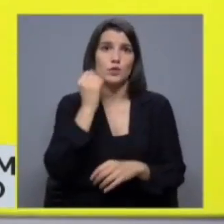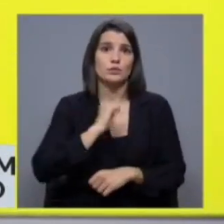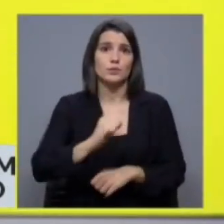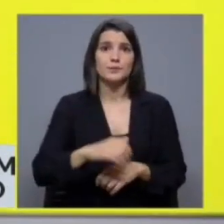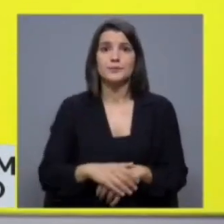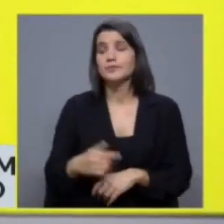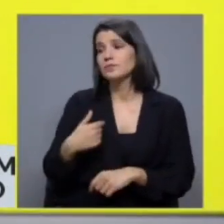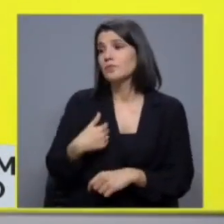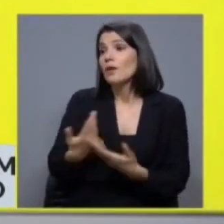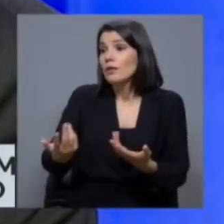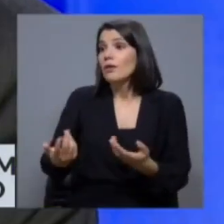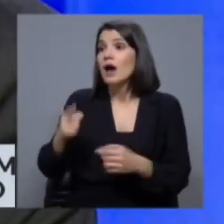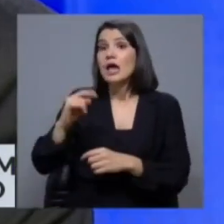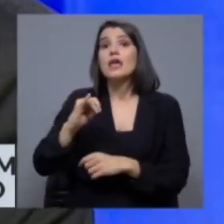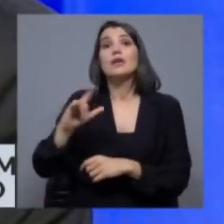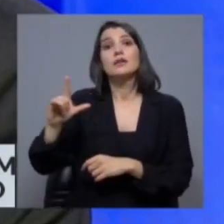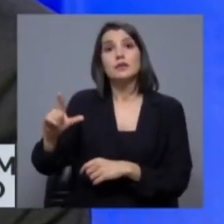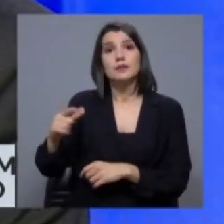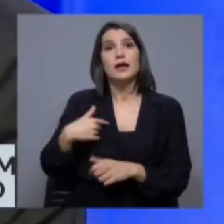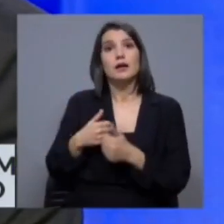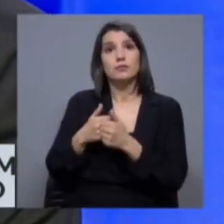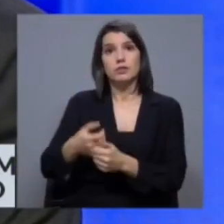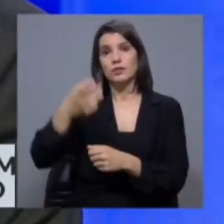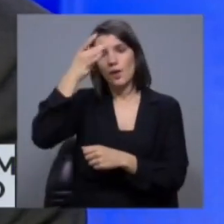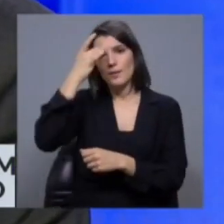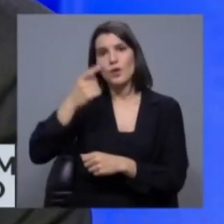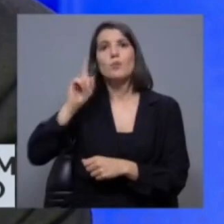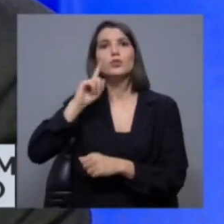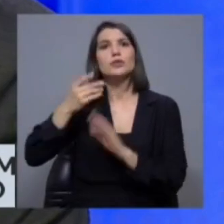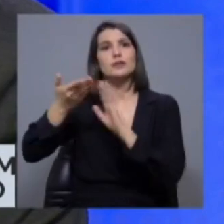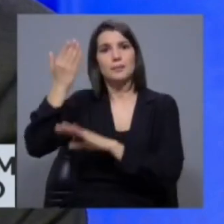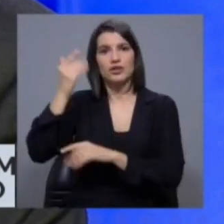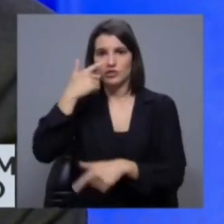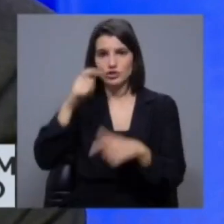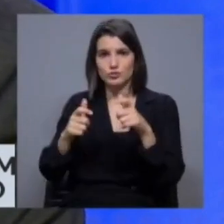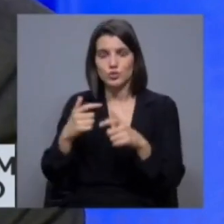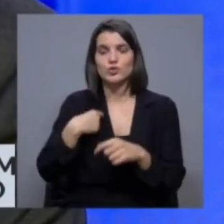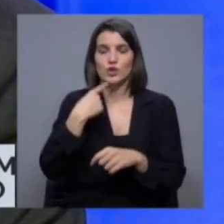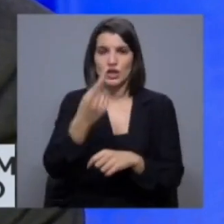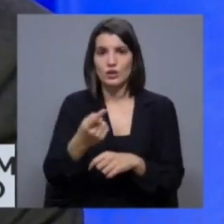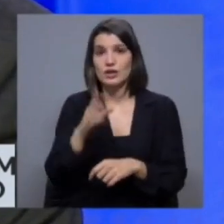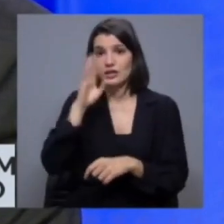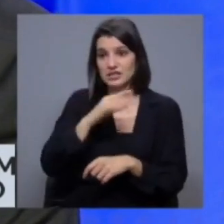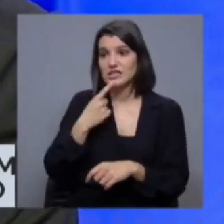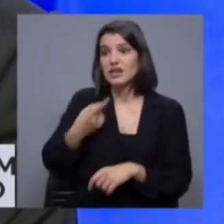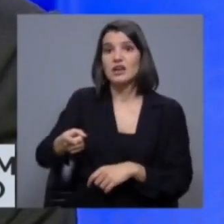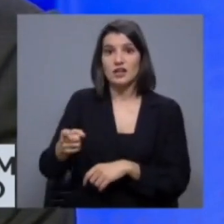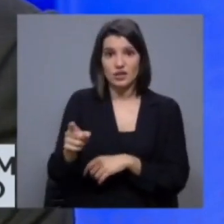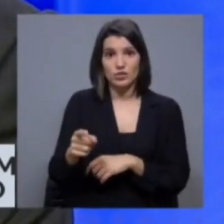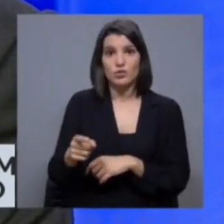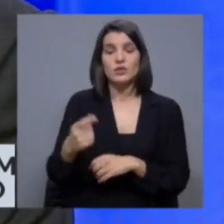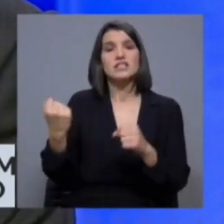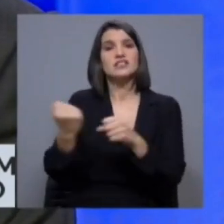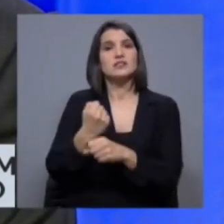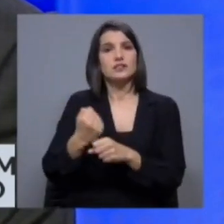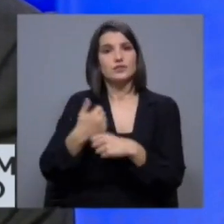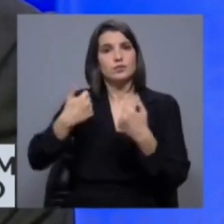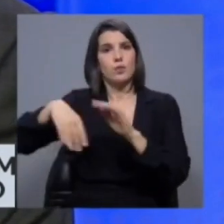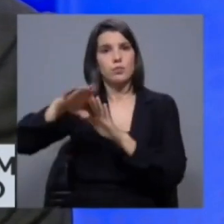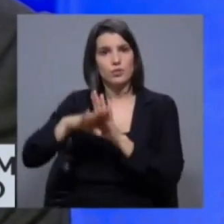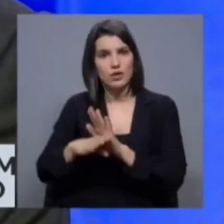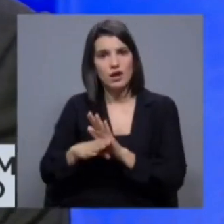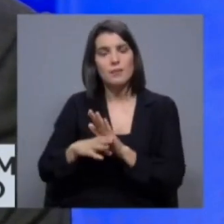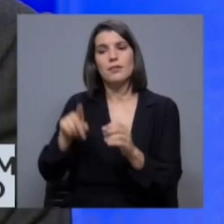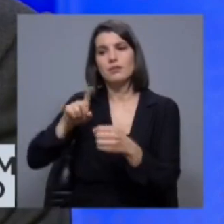mas outros incêndios um ano 300 AC Liberal que as ideias são mais importantes que as pessoas digam o seguinte se o rio tiver ao serviço de um bom